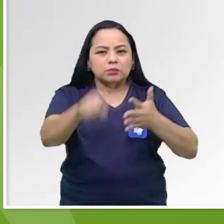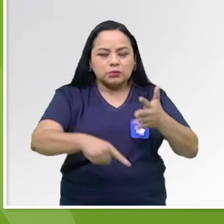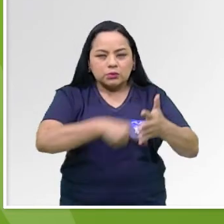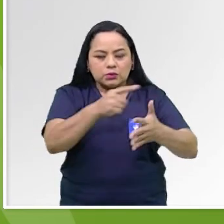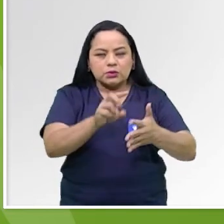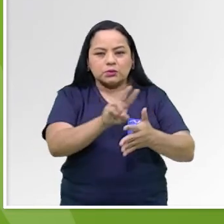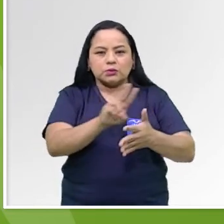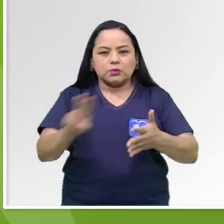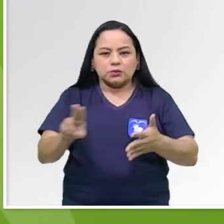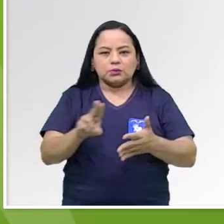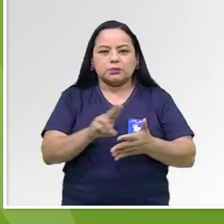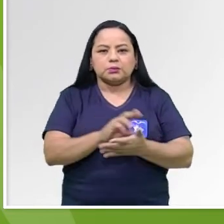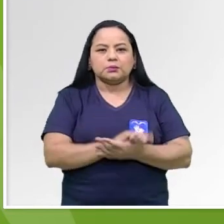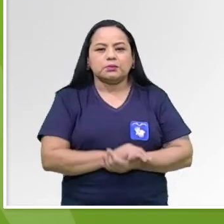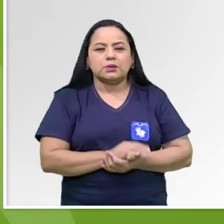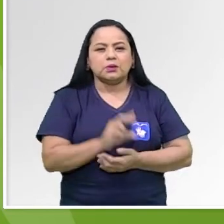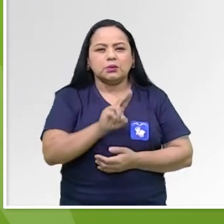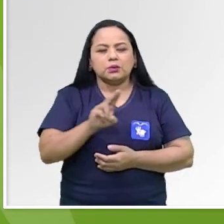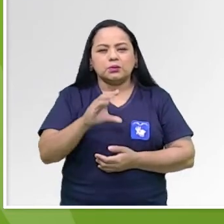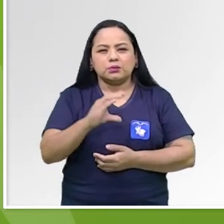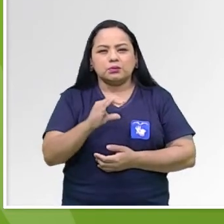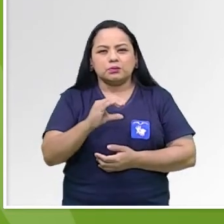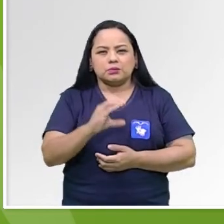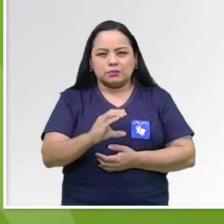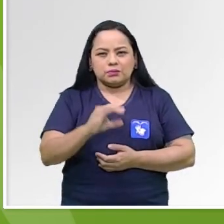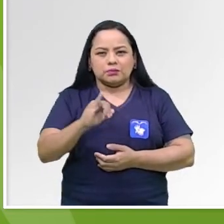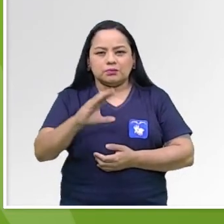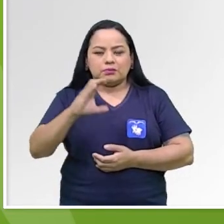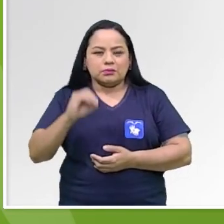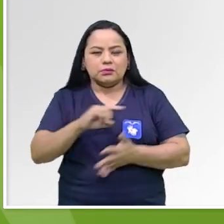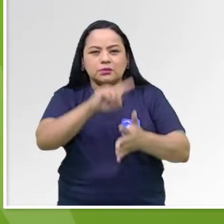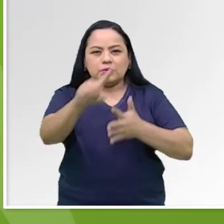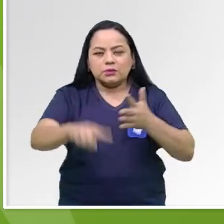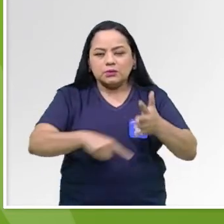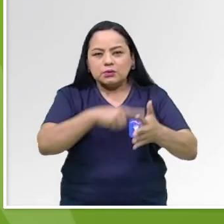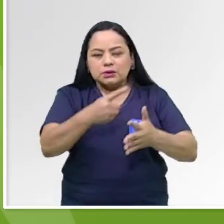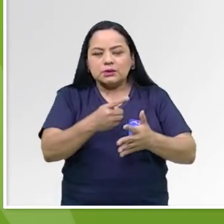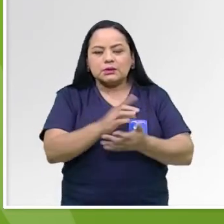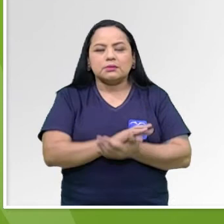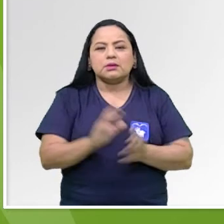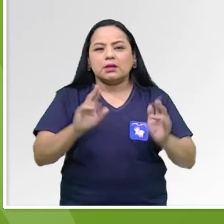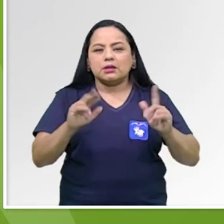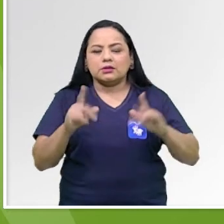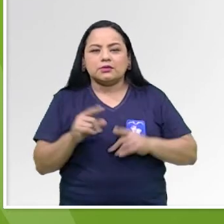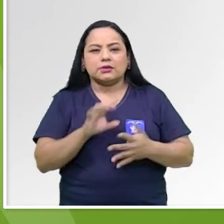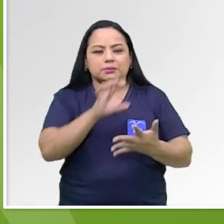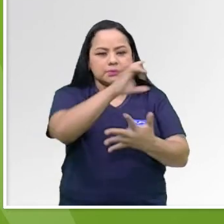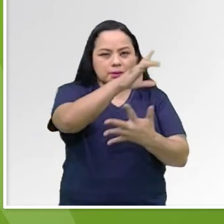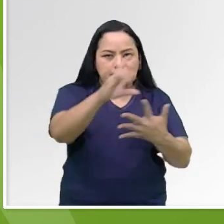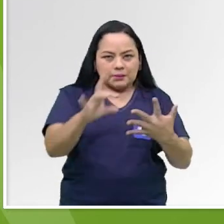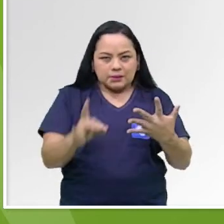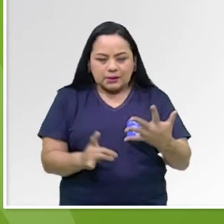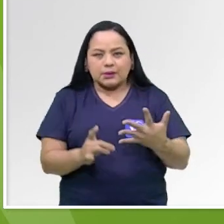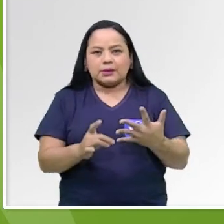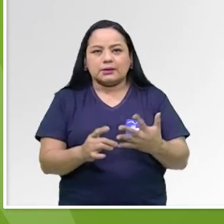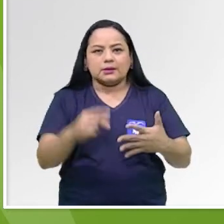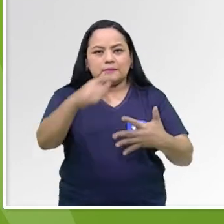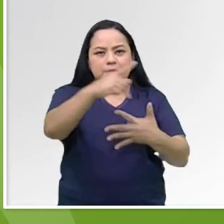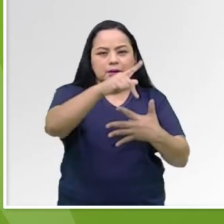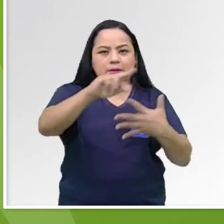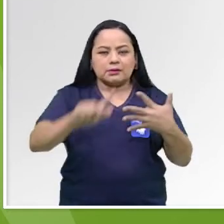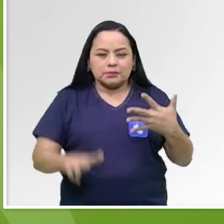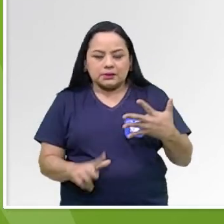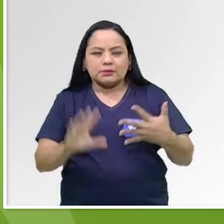gente chama ali de cio, tá? Mas esse ciclo vai ser aí diferente para cada espécie, tá? Então,